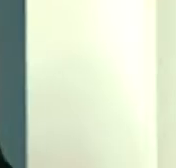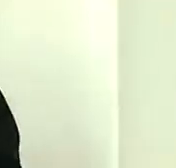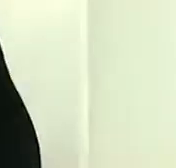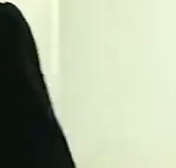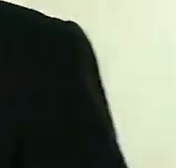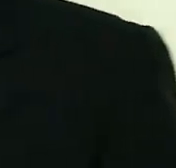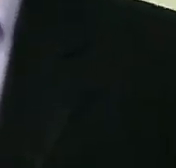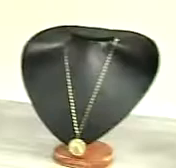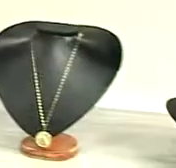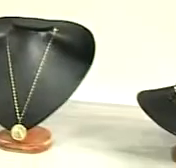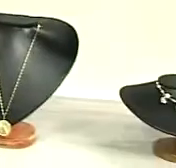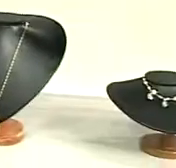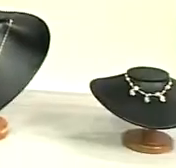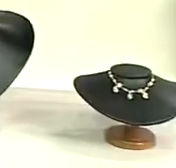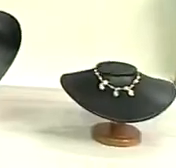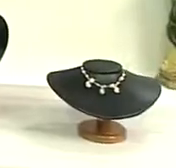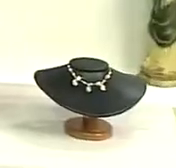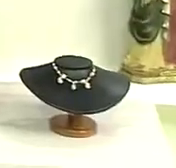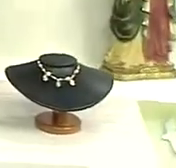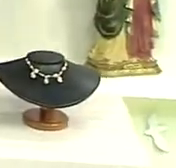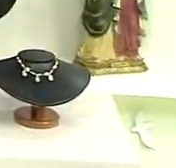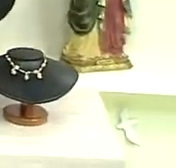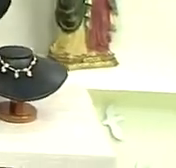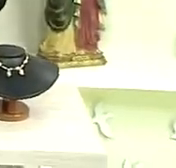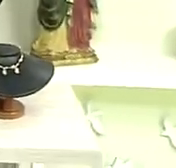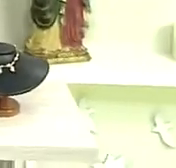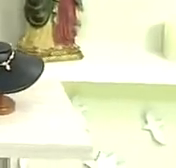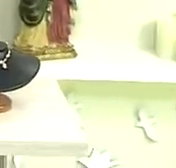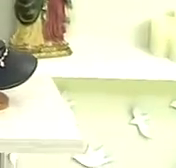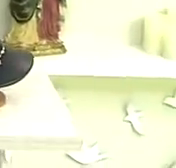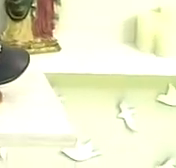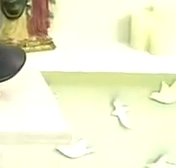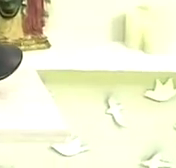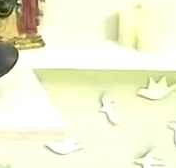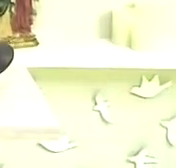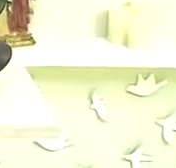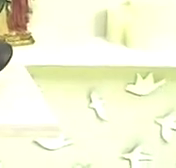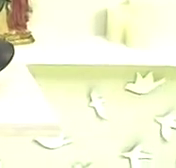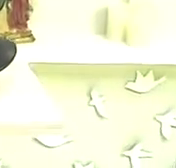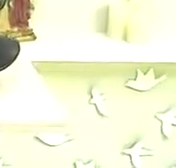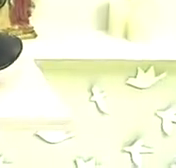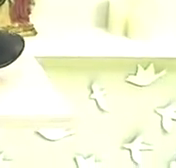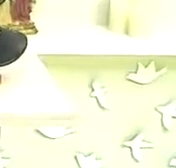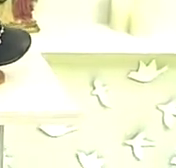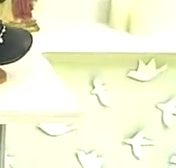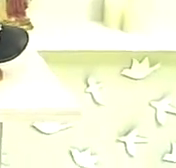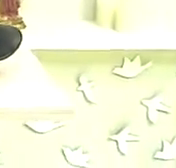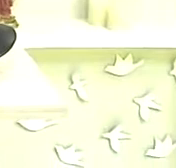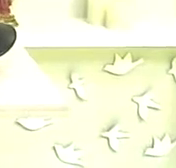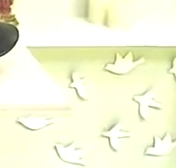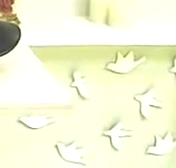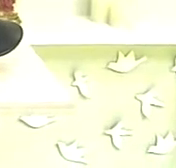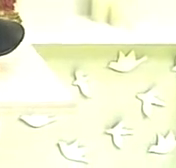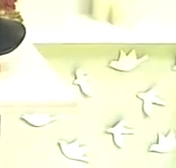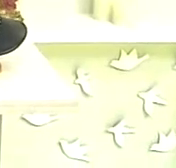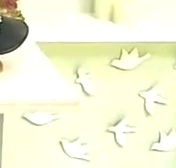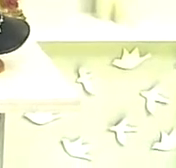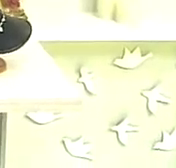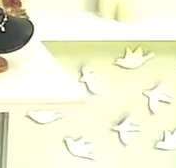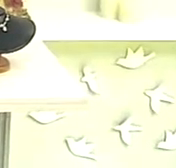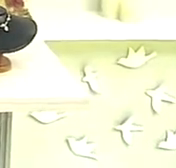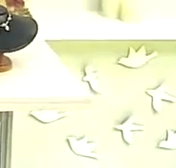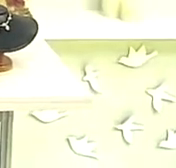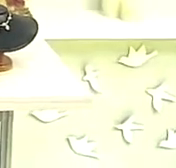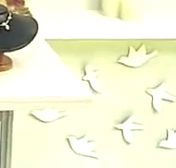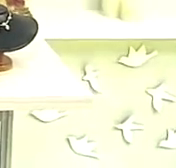amor à Santíssima Virgem Maria. Enquanto isso, eu quero dar esse recado muito especial por causa do ano mariano 2017,